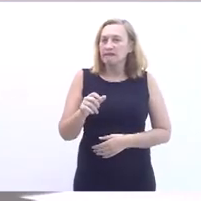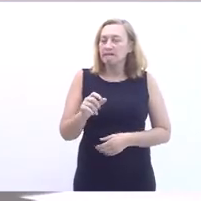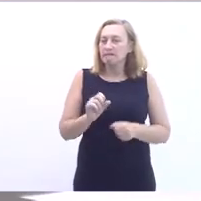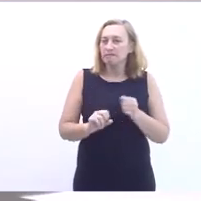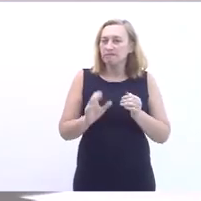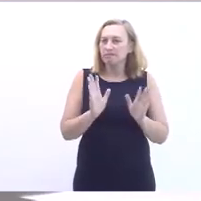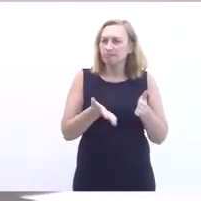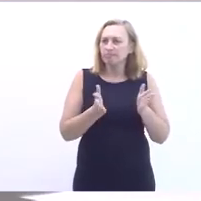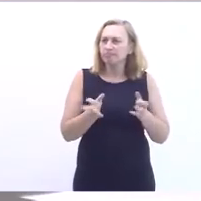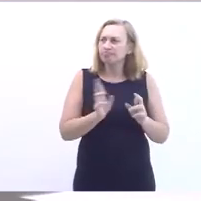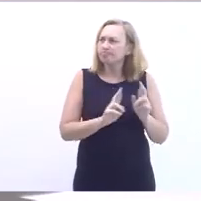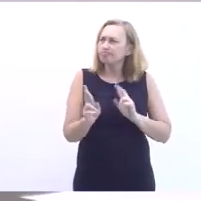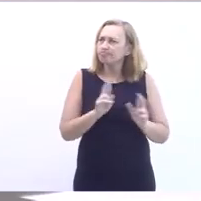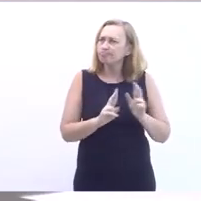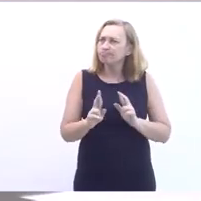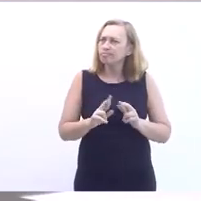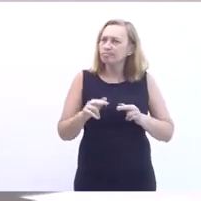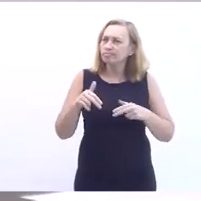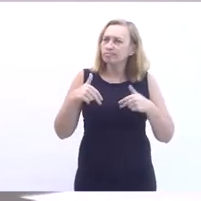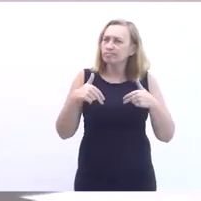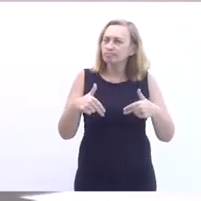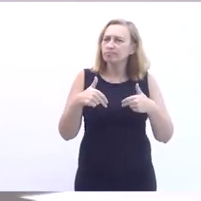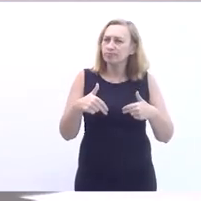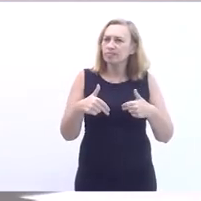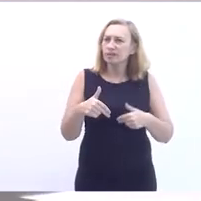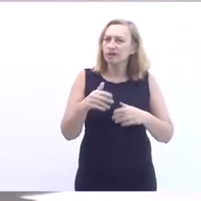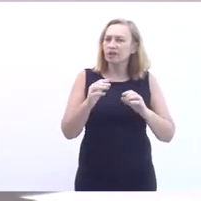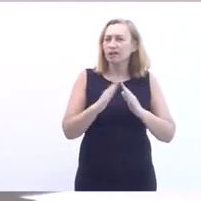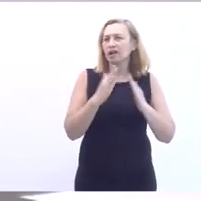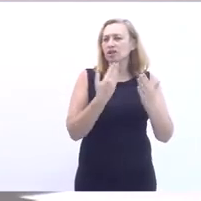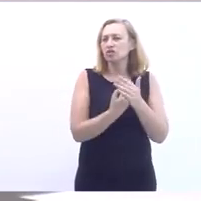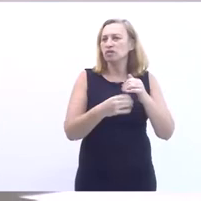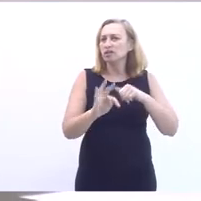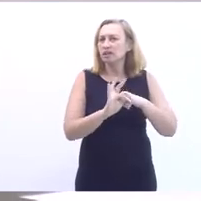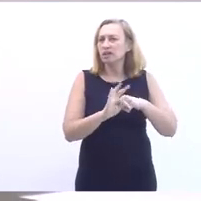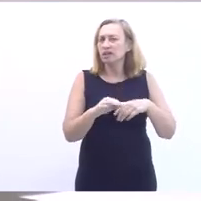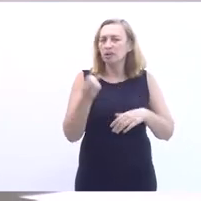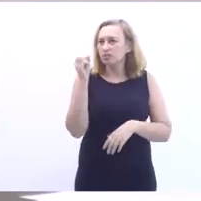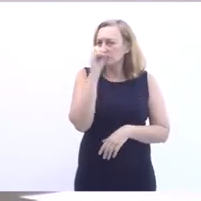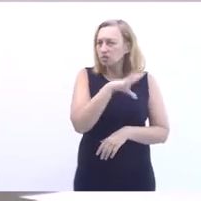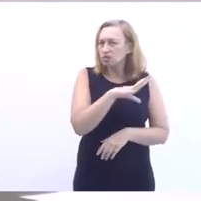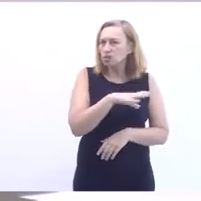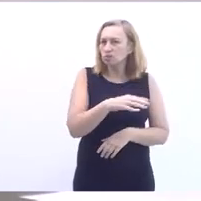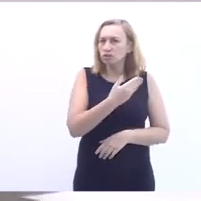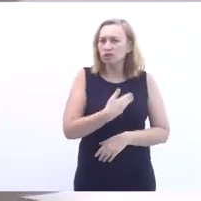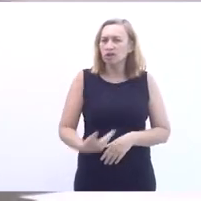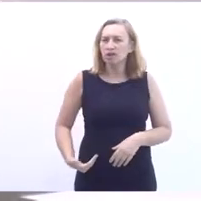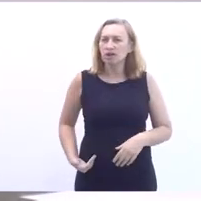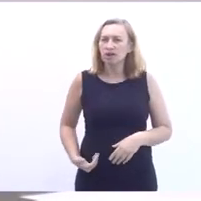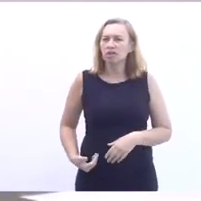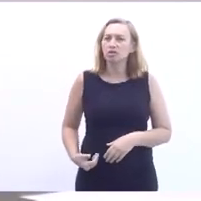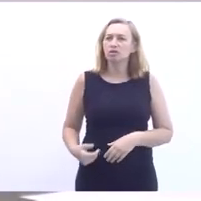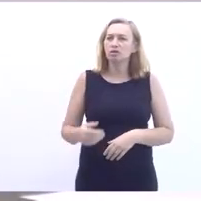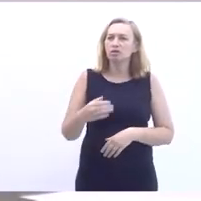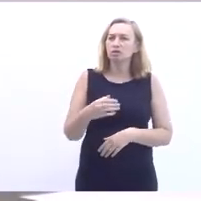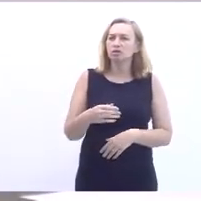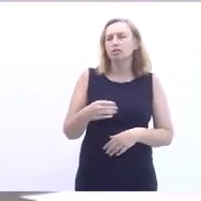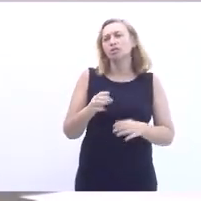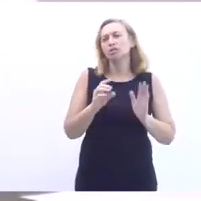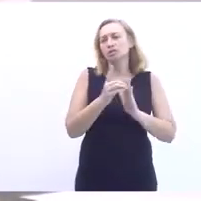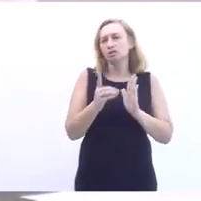em relação à militarização da Faetec é um absurdo o decreto do governador de estudantes fizeram uma manifestação